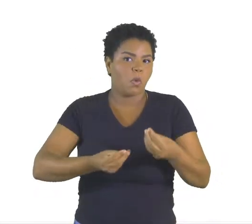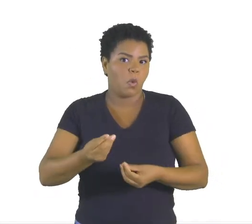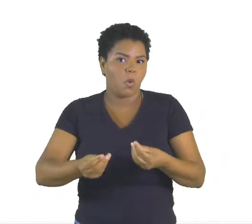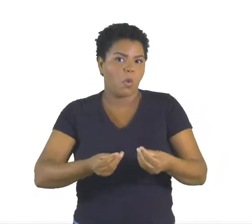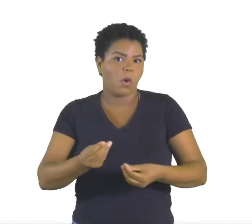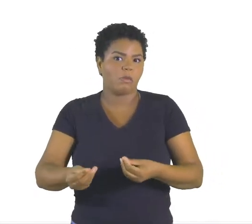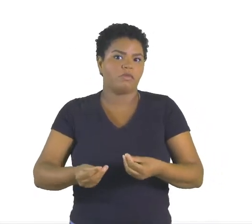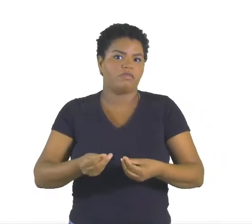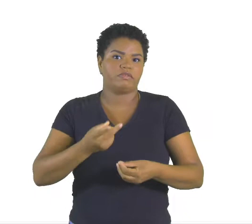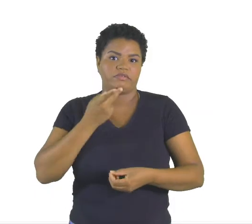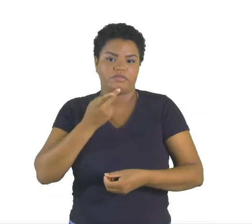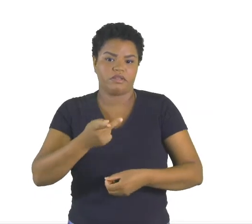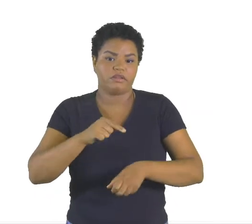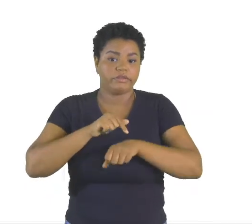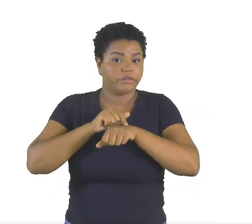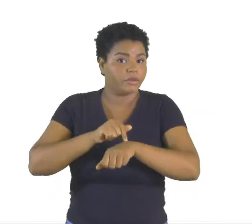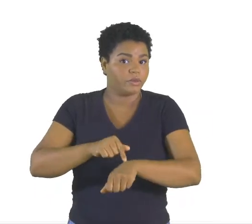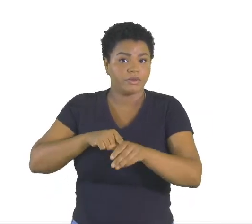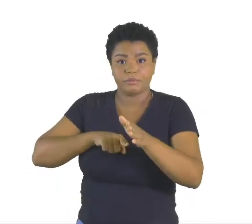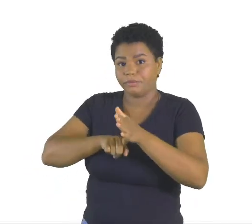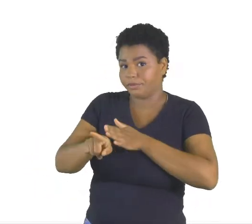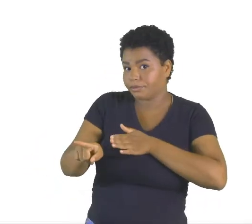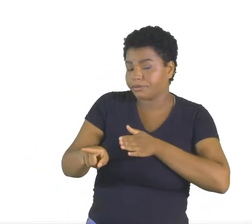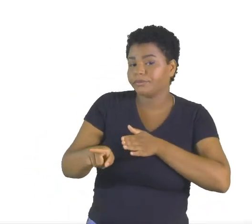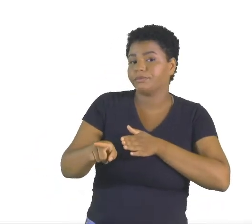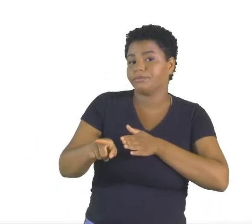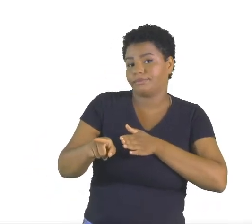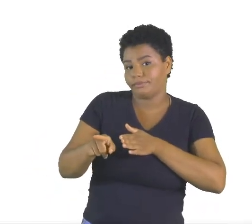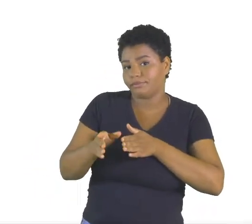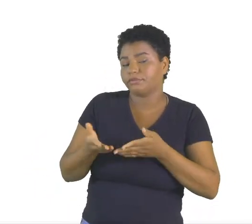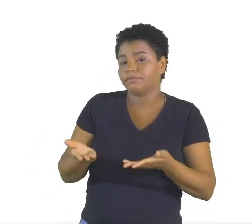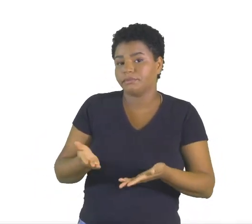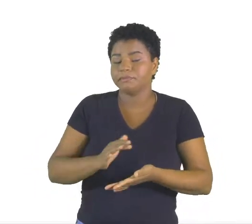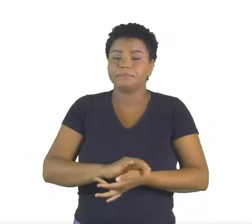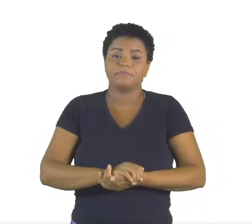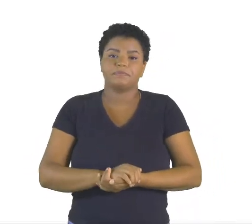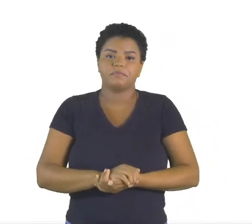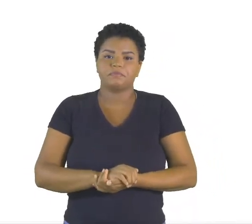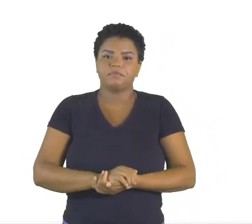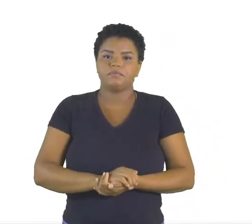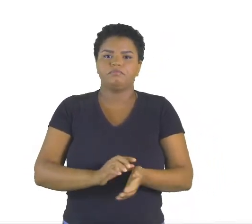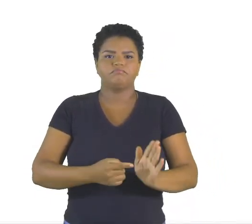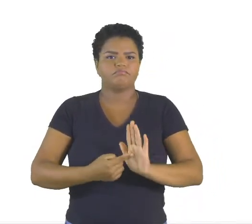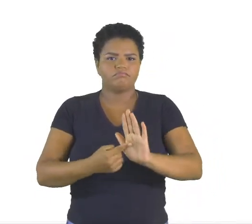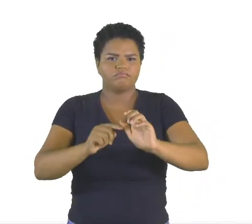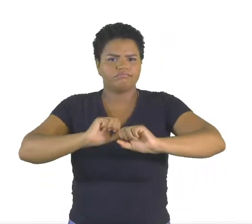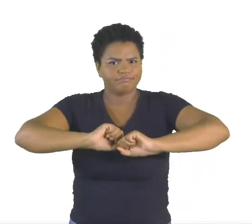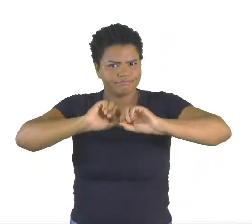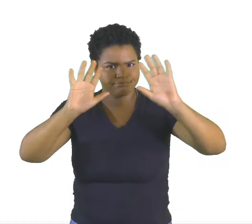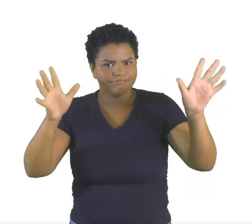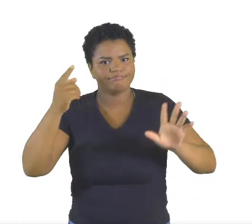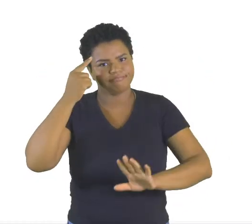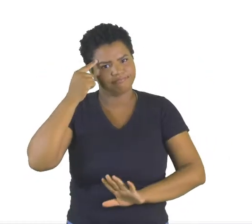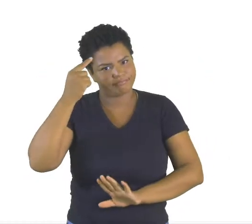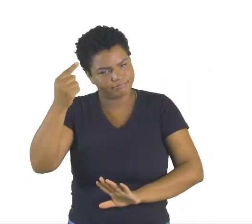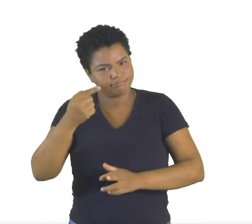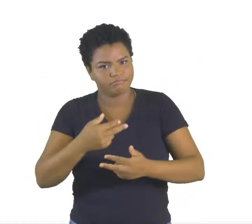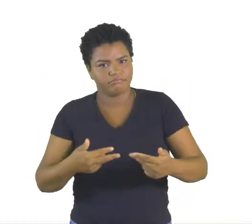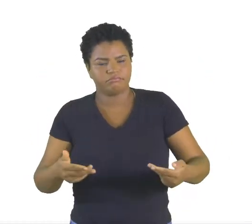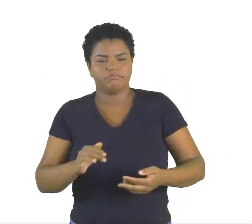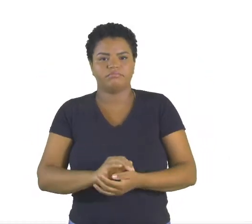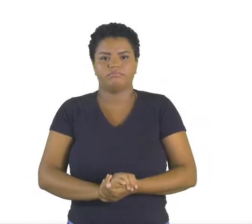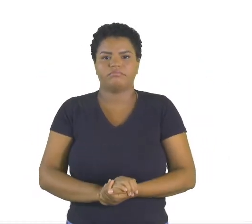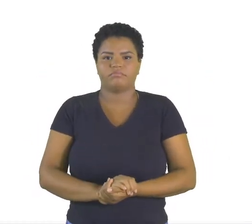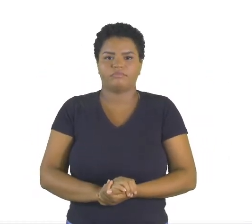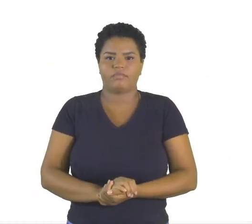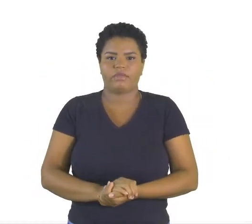no momento que for perguntado, solicitado. Tem que expor com clareza as suas ideias, evitar